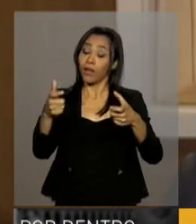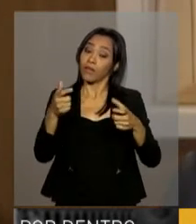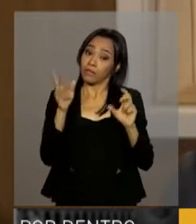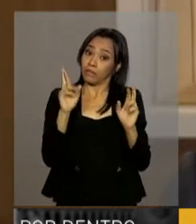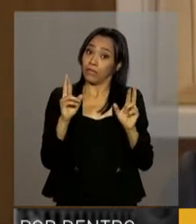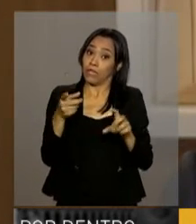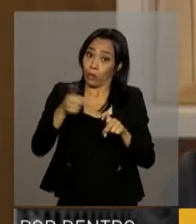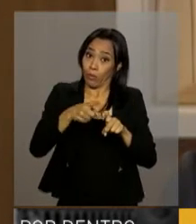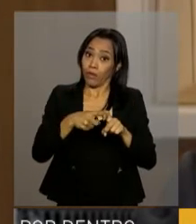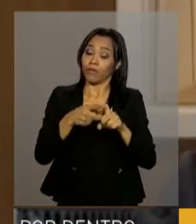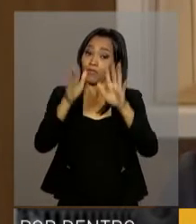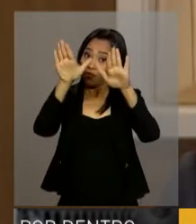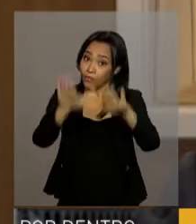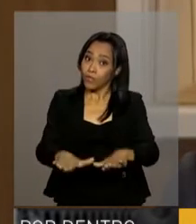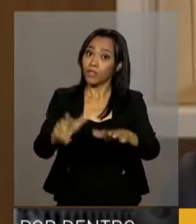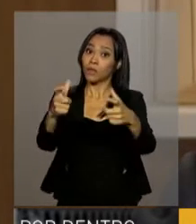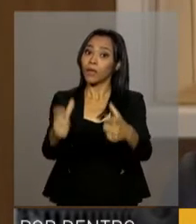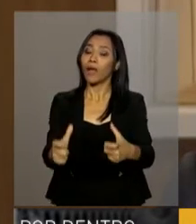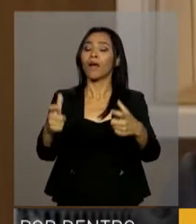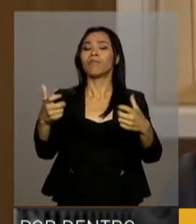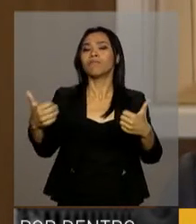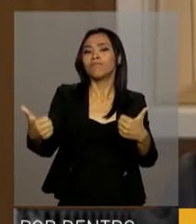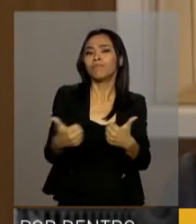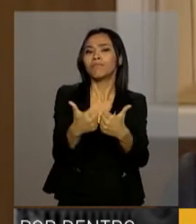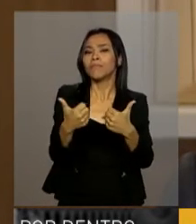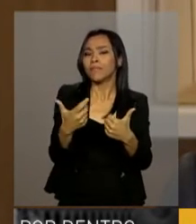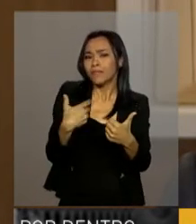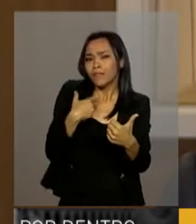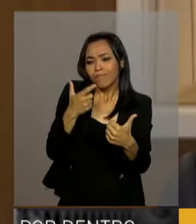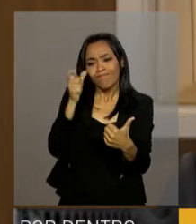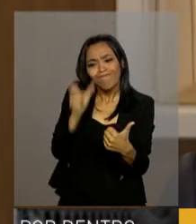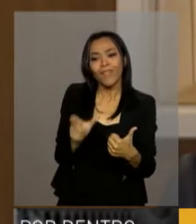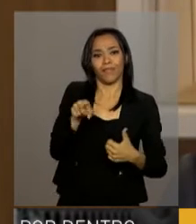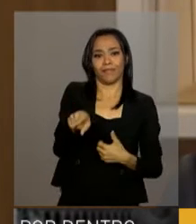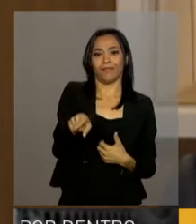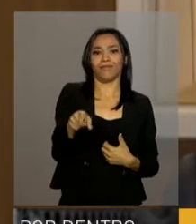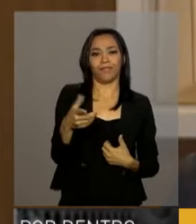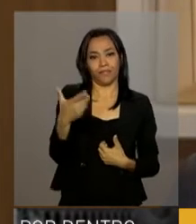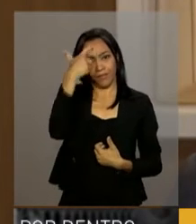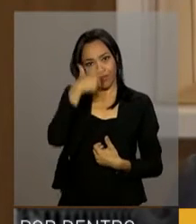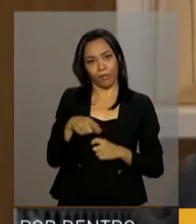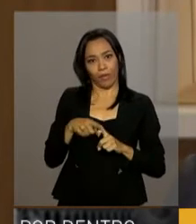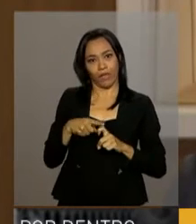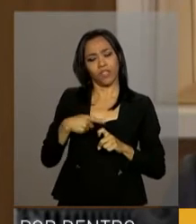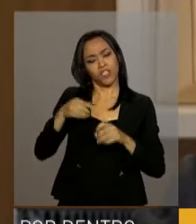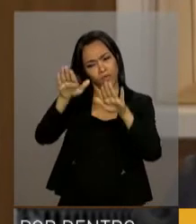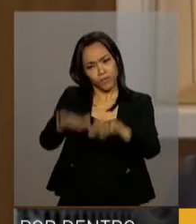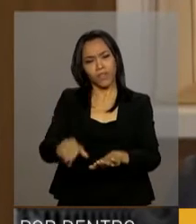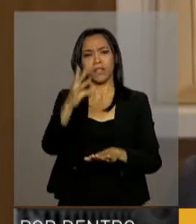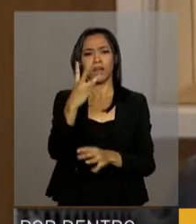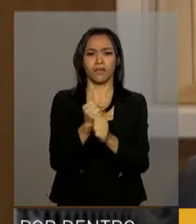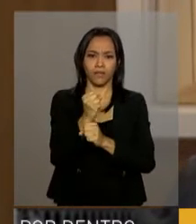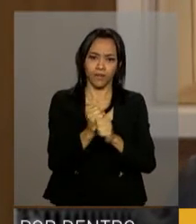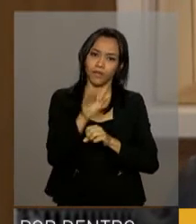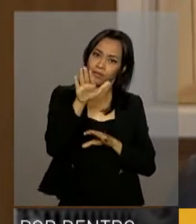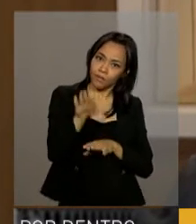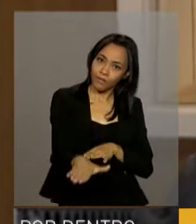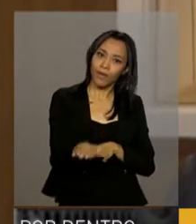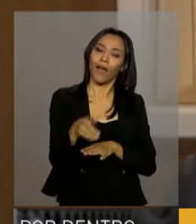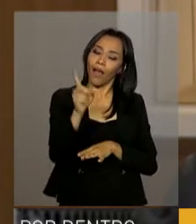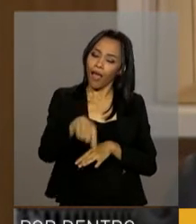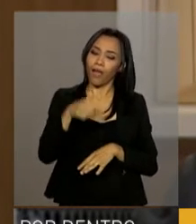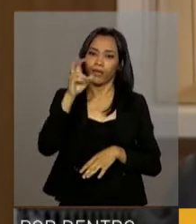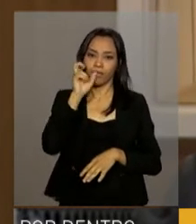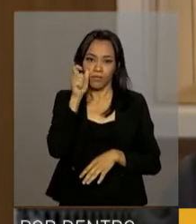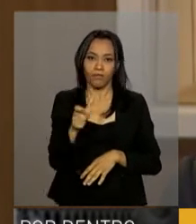local mais próximo ao seu interesse e, com isso, faça a permanência de 3 anos no Mais Médicos, que é o que nos